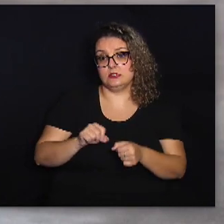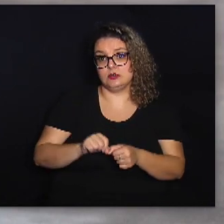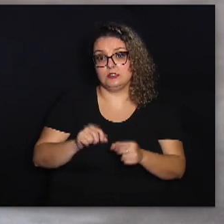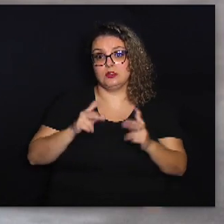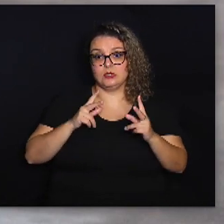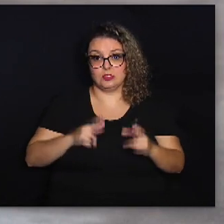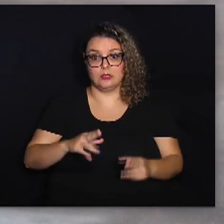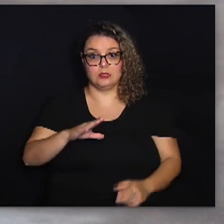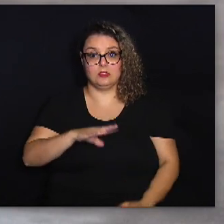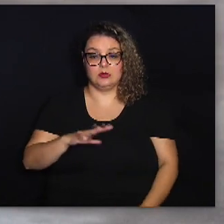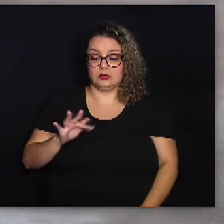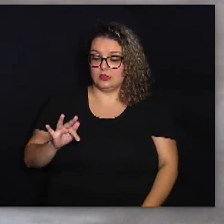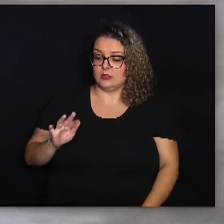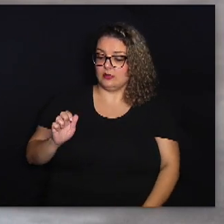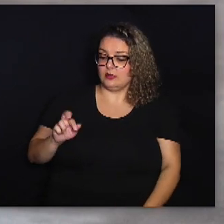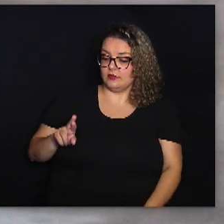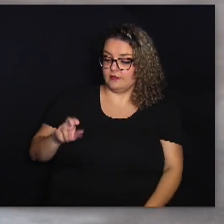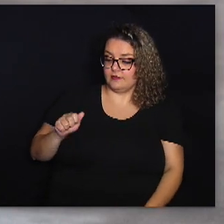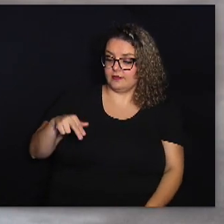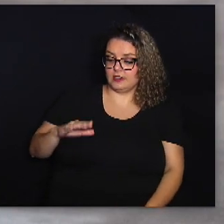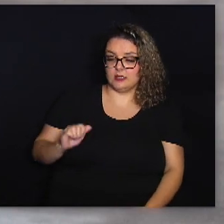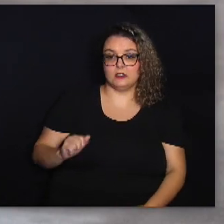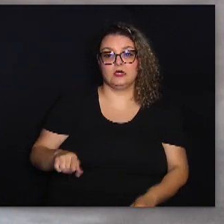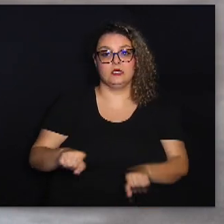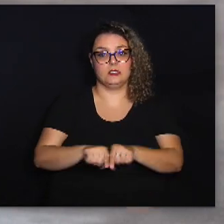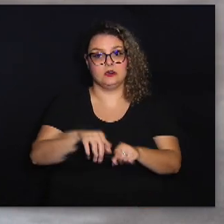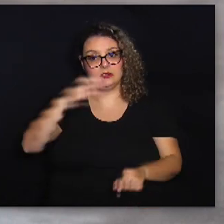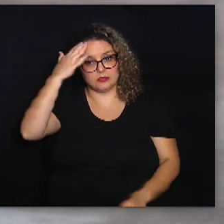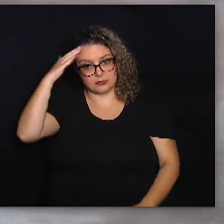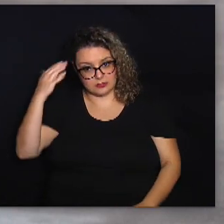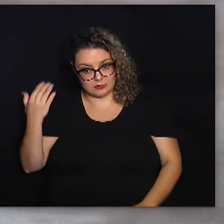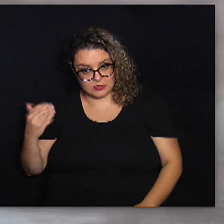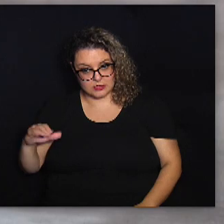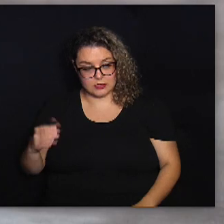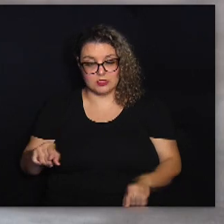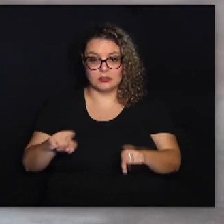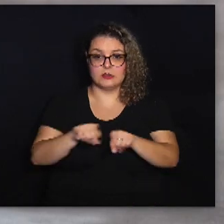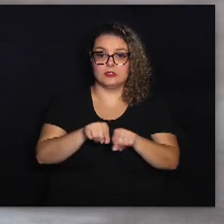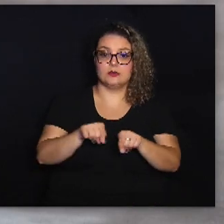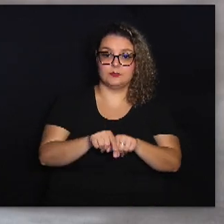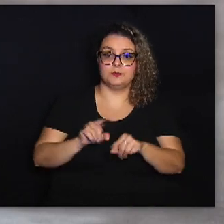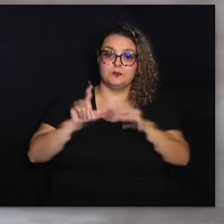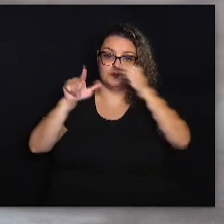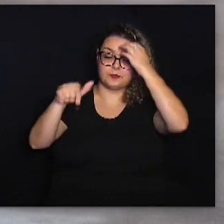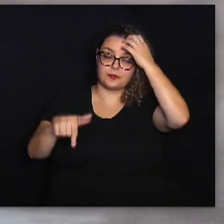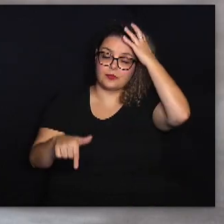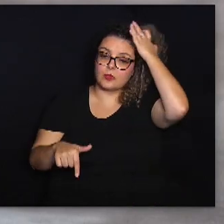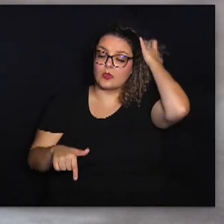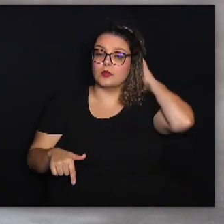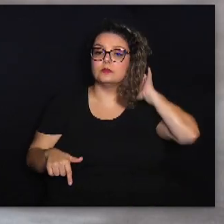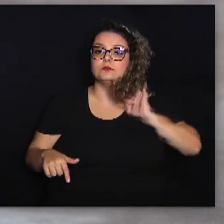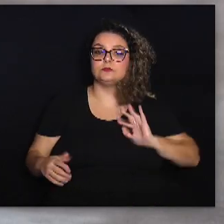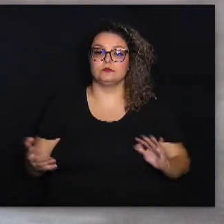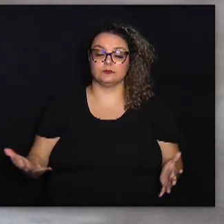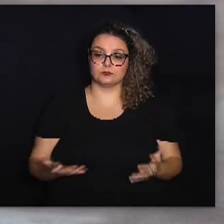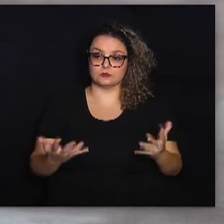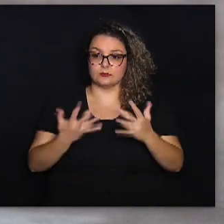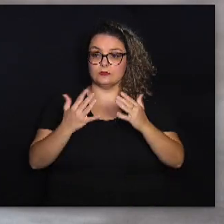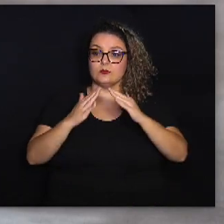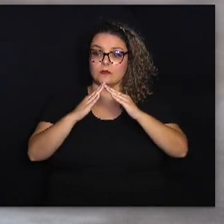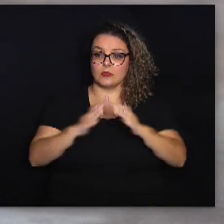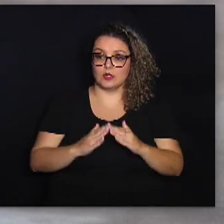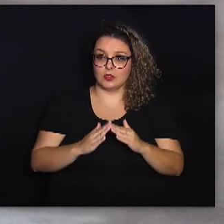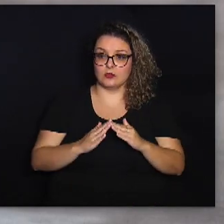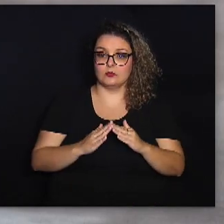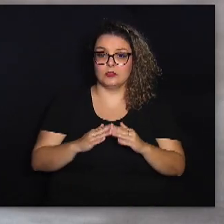de Franca, por exemplo, e Curitiba, que aí depois, né, com esse estímulo, com a moradia e